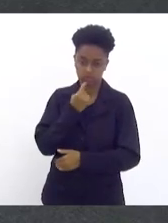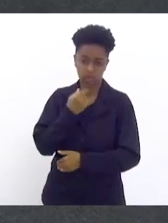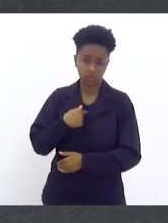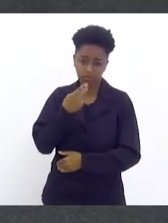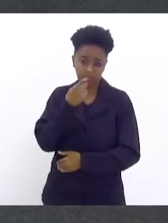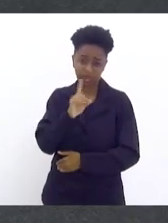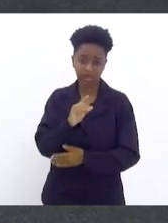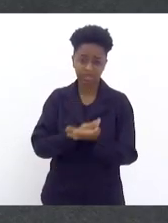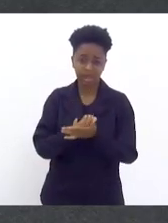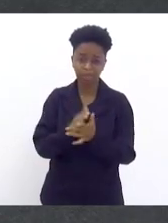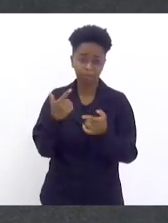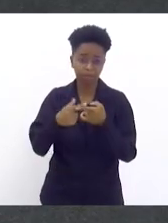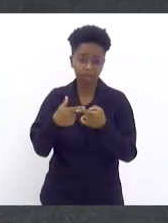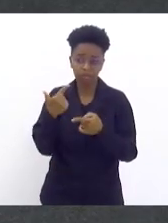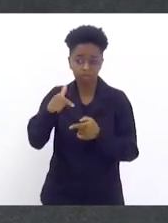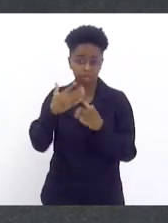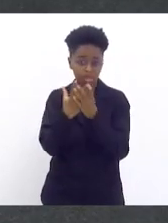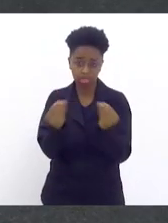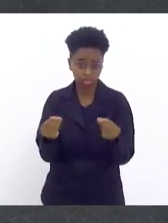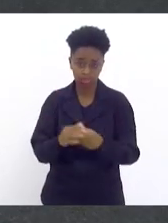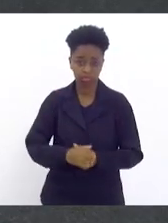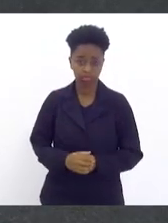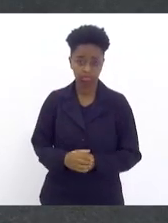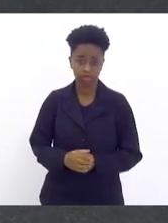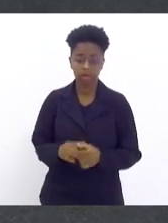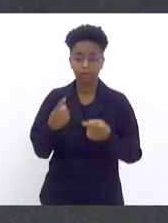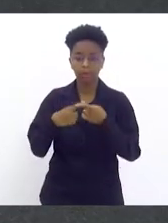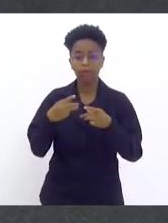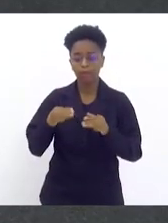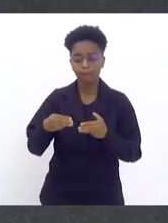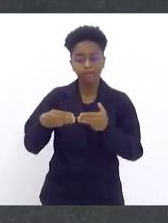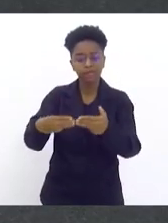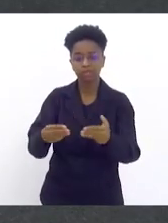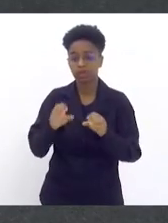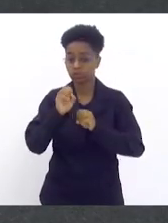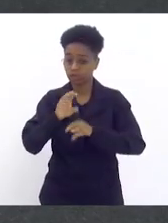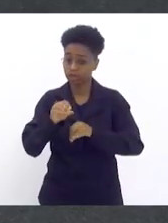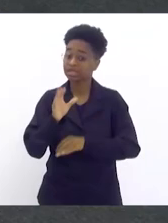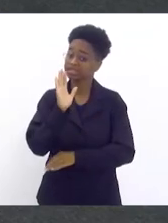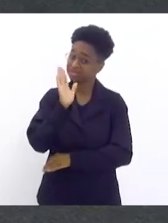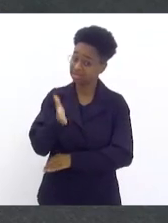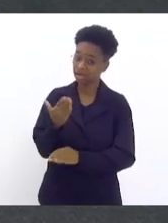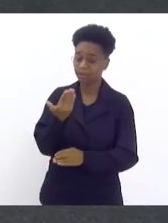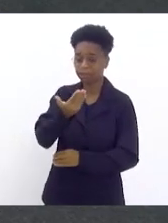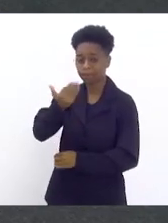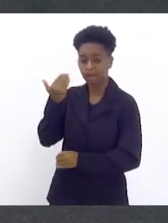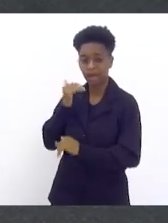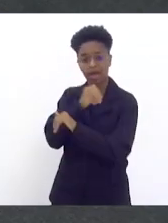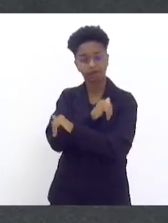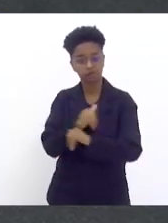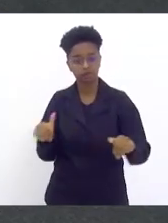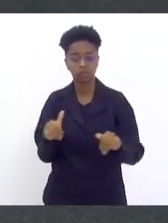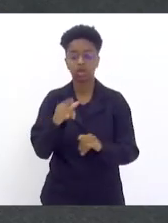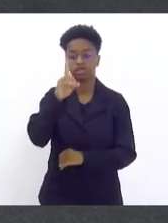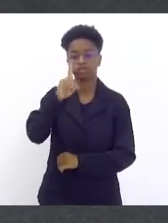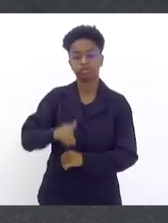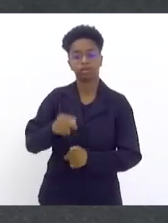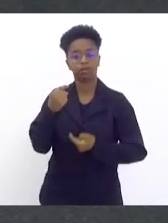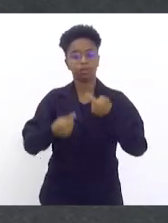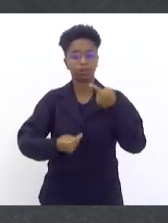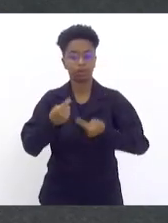nada porque não houve essa extinção o próprio Ministério da Educação já tinha informado que a diretoria de